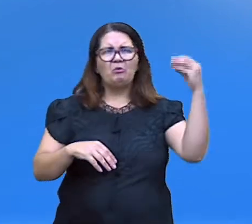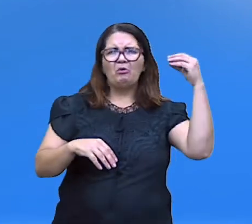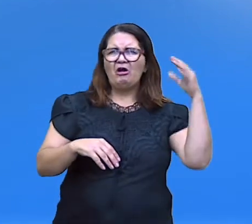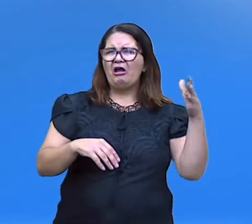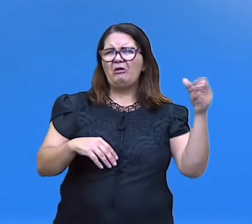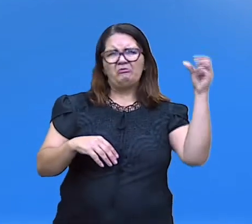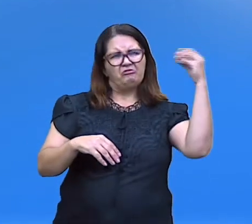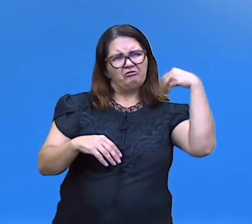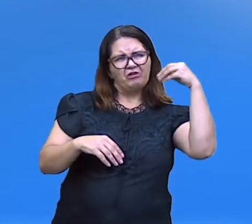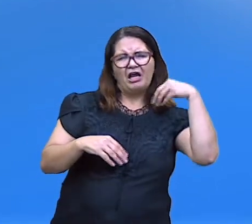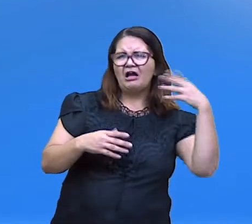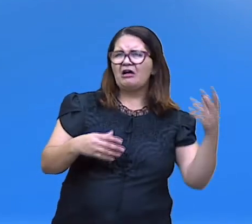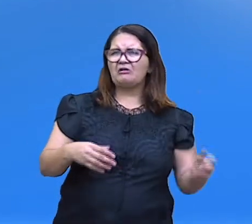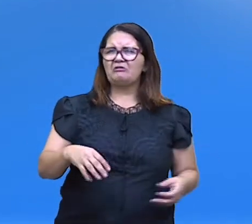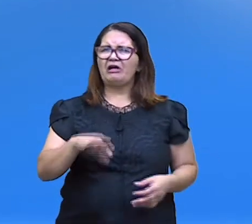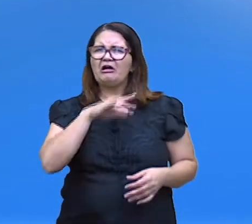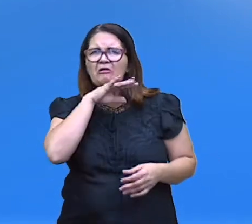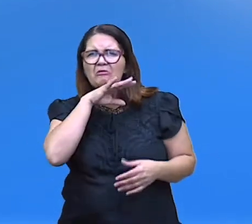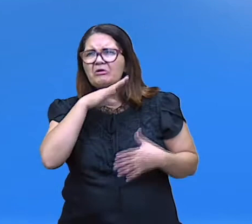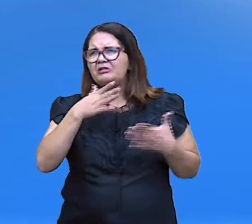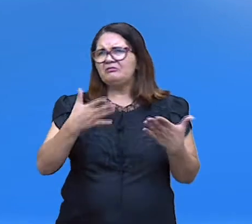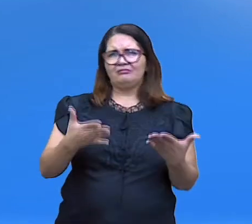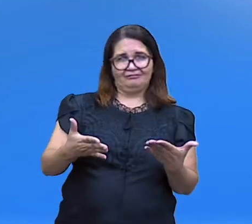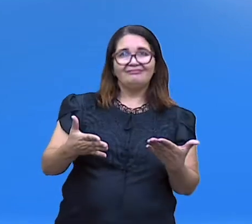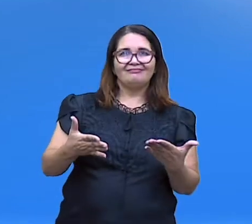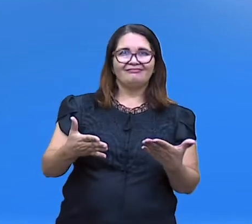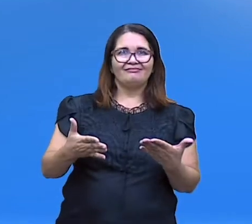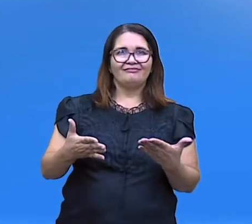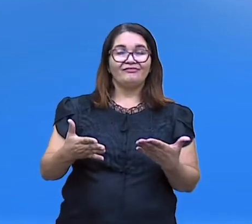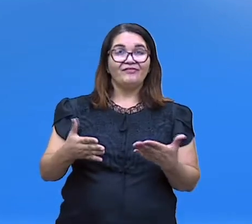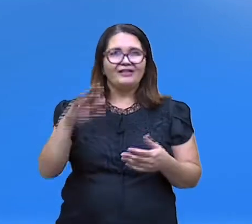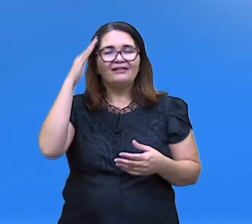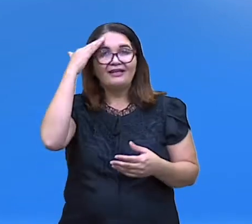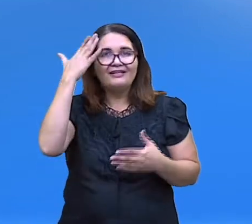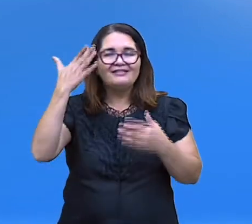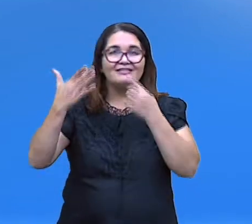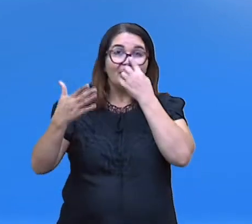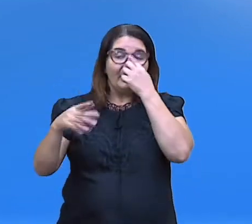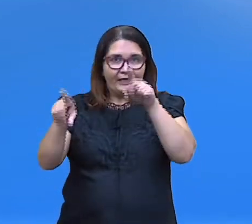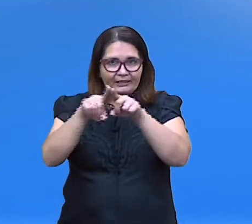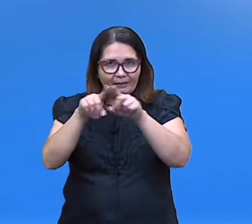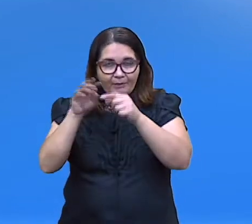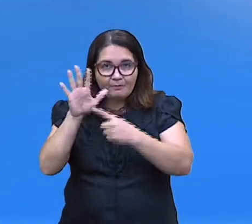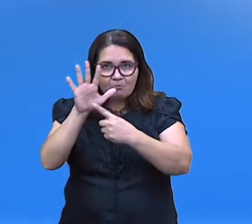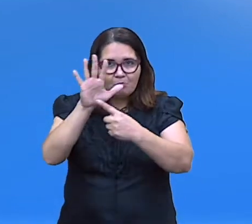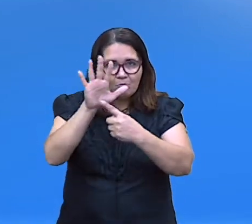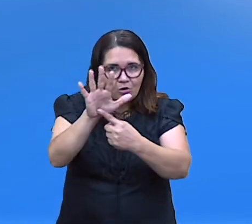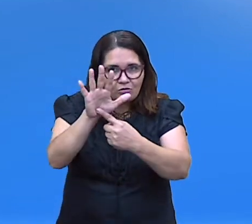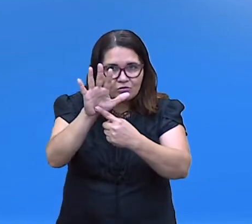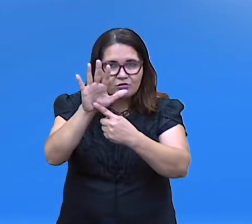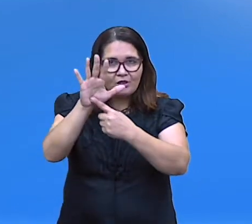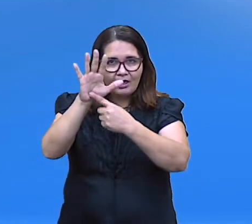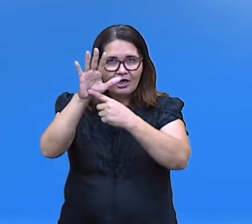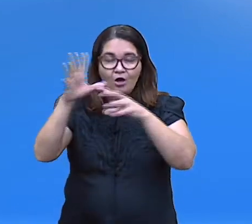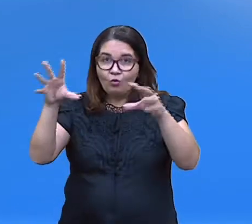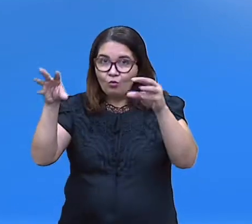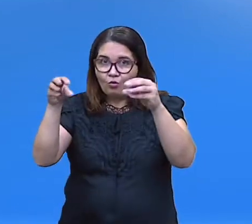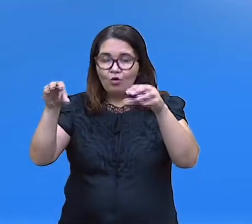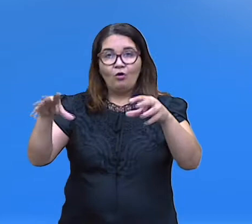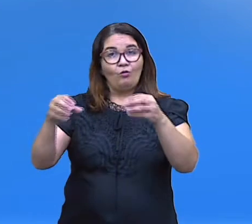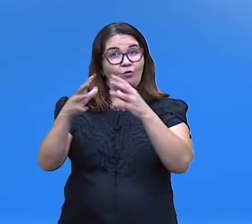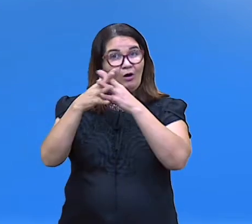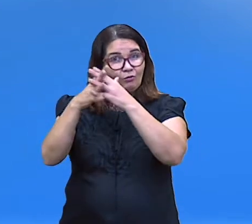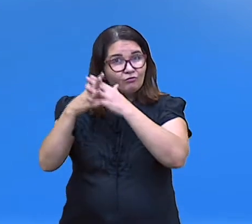storyline aprofunda na descrição do personagem e do conflito. Também coloca resolução para esse conflito.